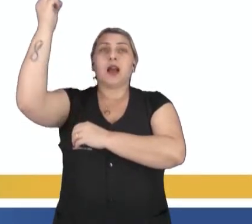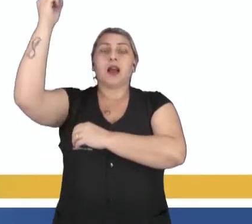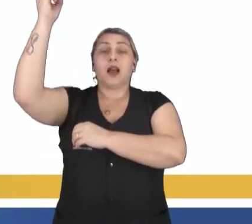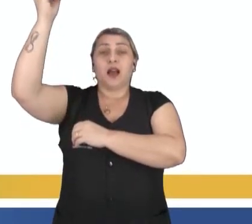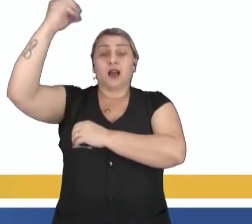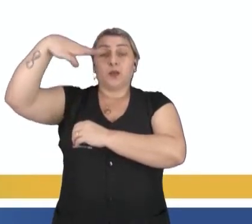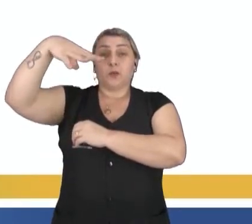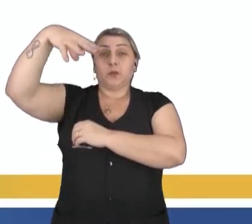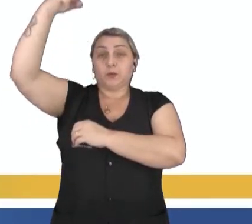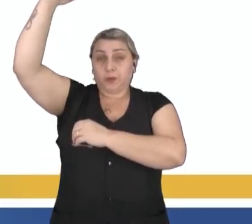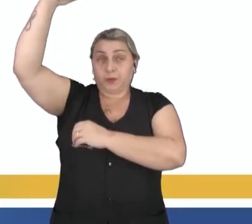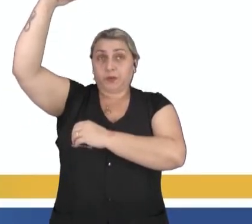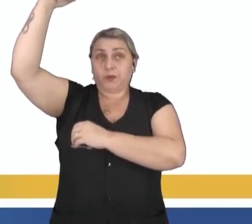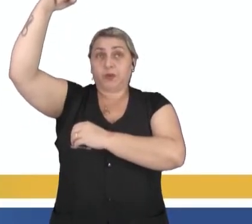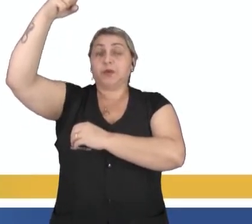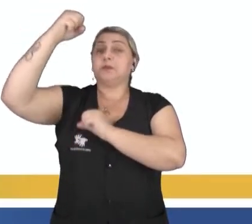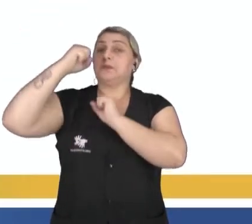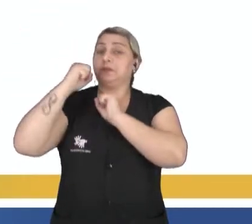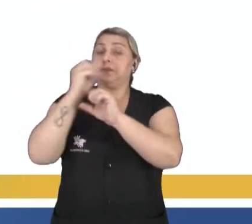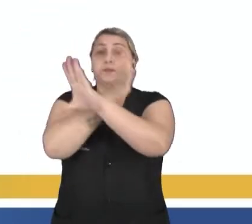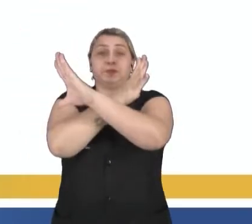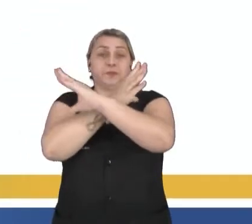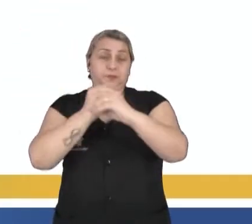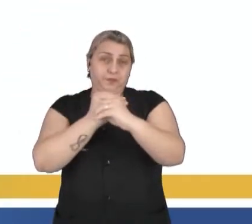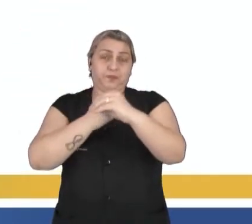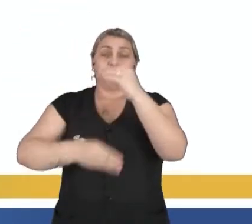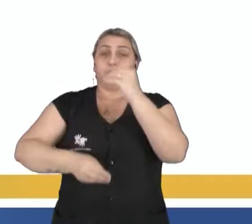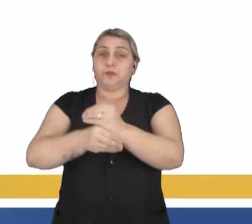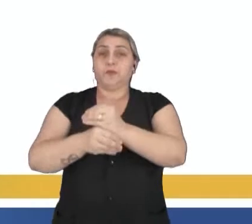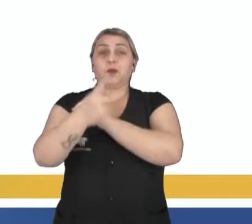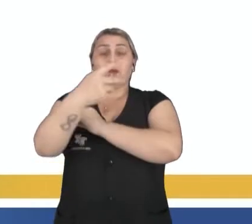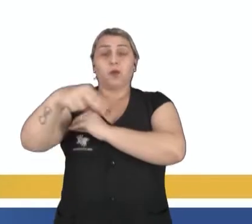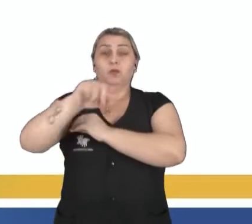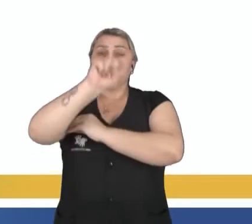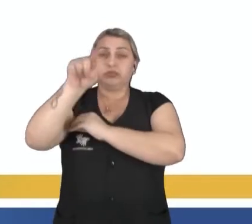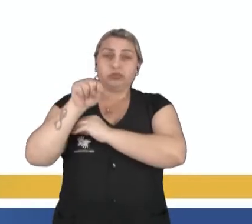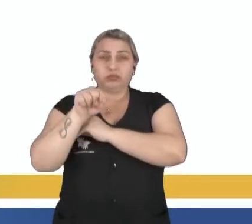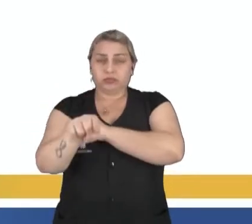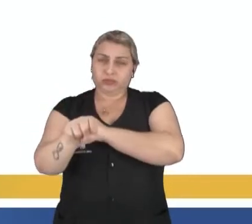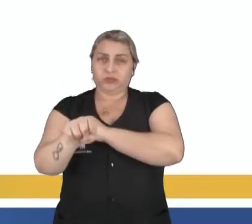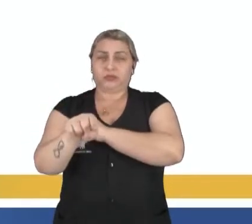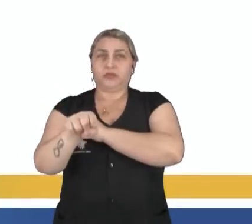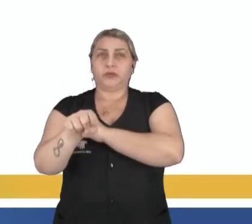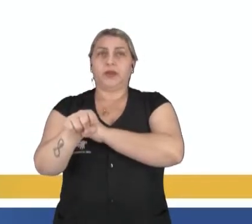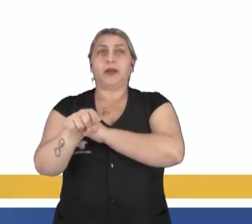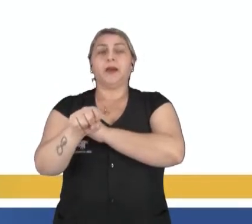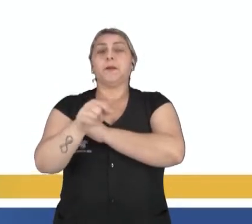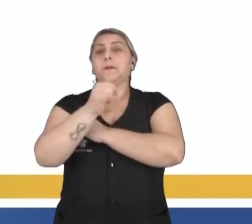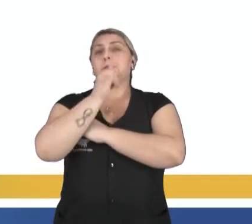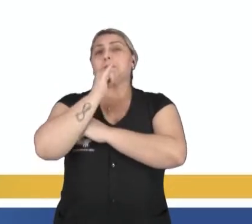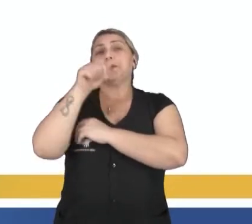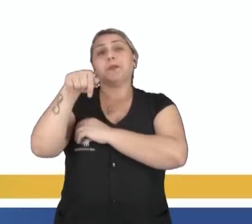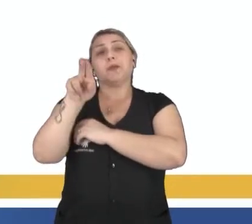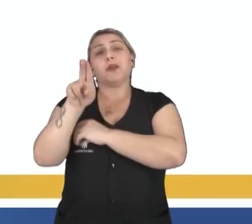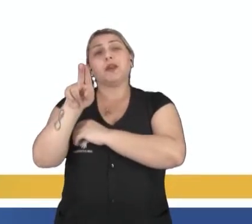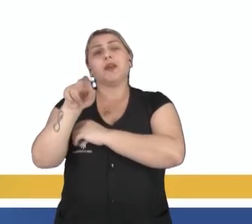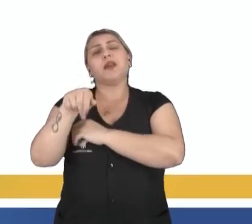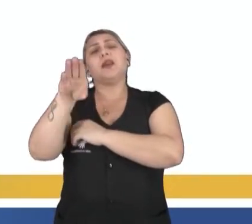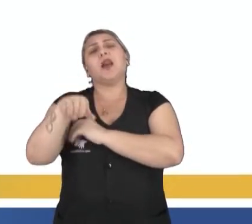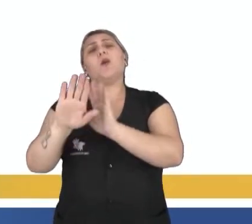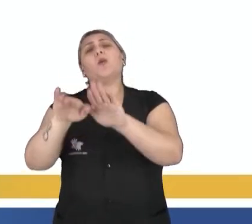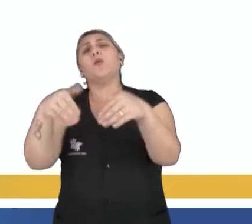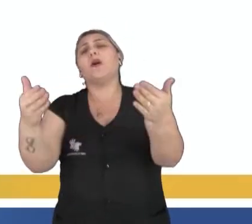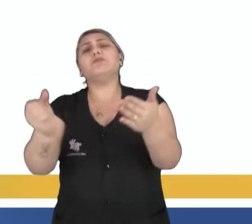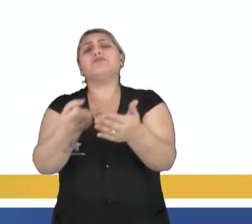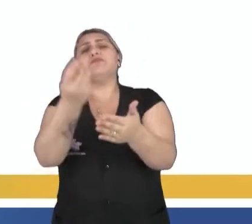conjunções integrantes, ela pode iniciar também por pronomes interrogativos, que, por exemplo, o que, quem,